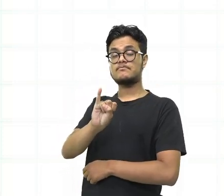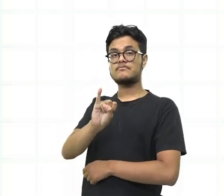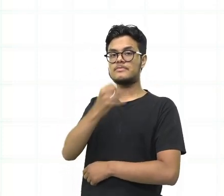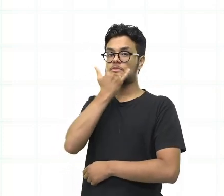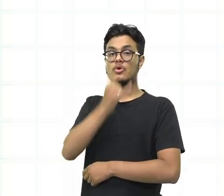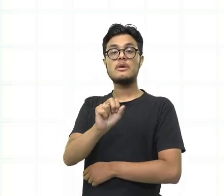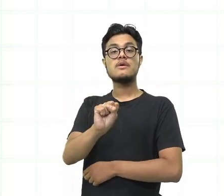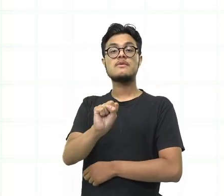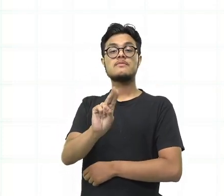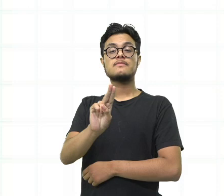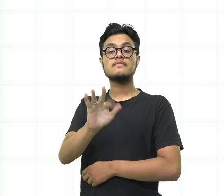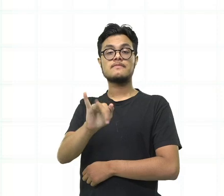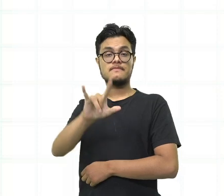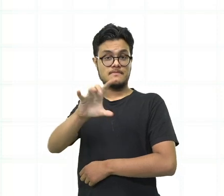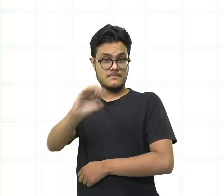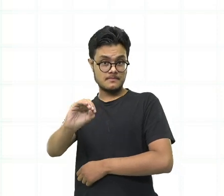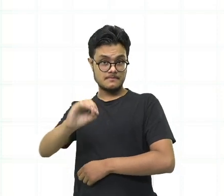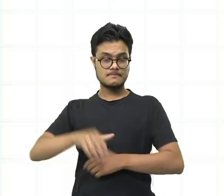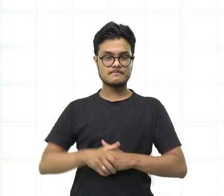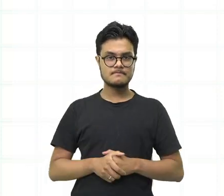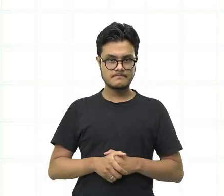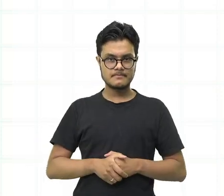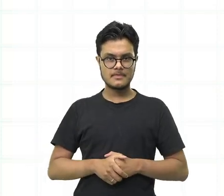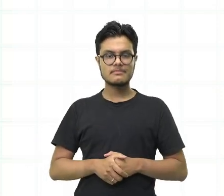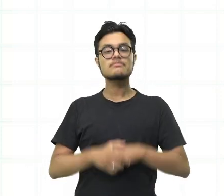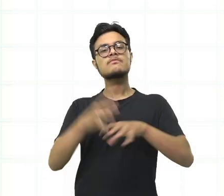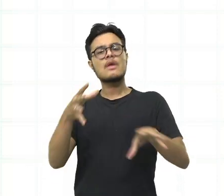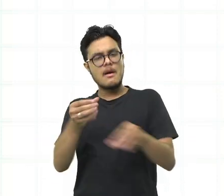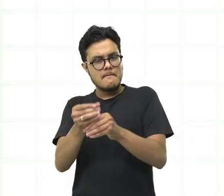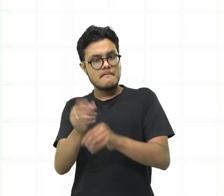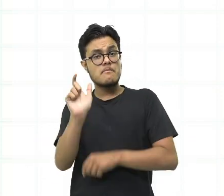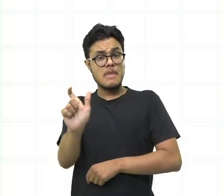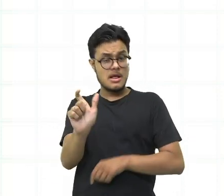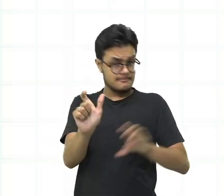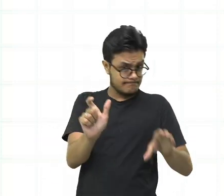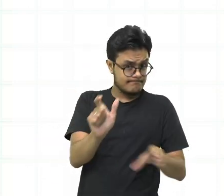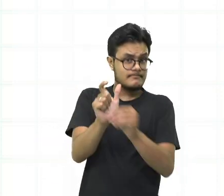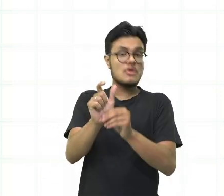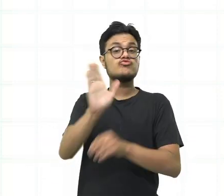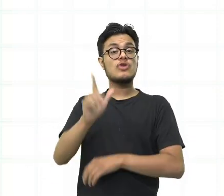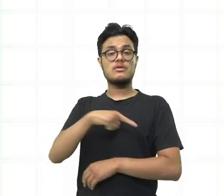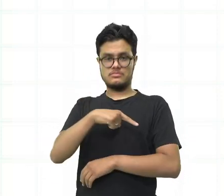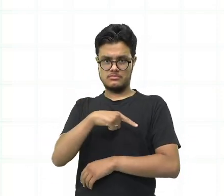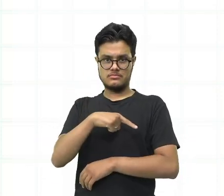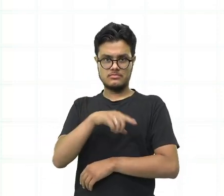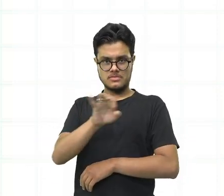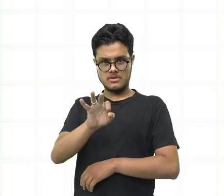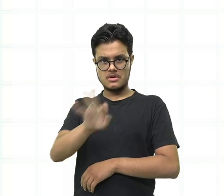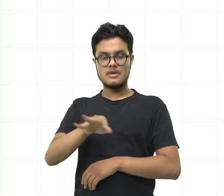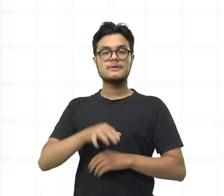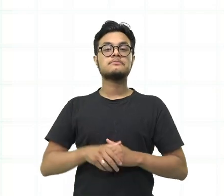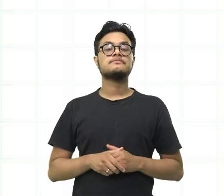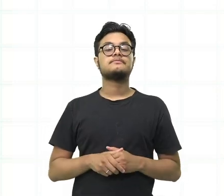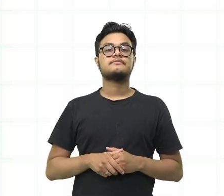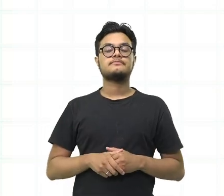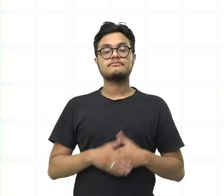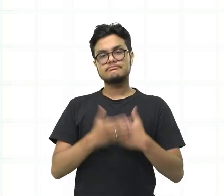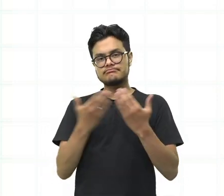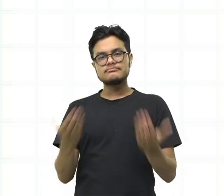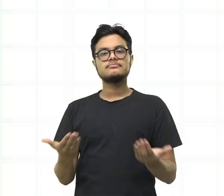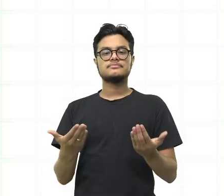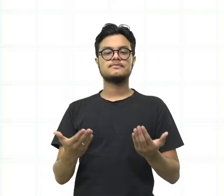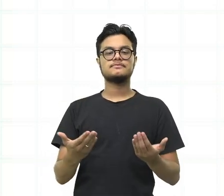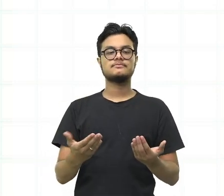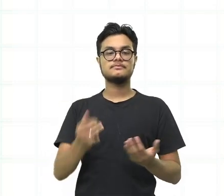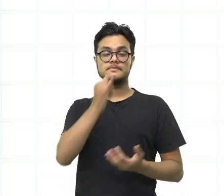eu acrescentei os meus sufixos às minhas palavras primitivas, certo? E aí, então aqui